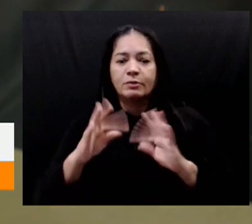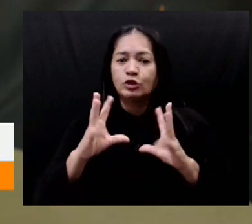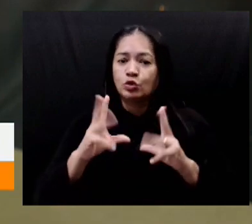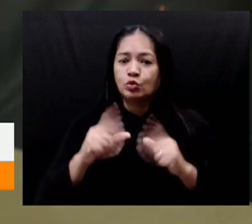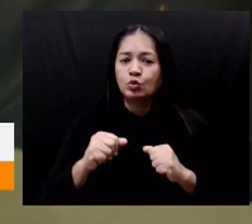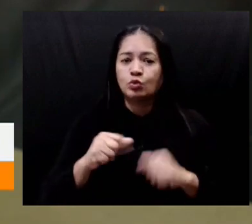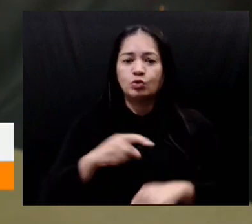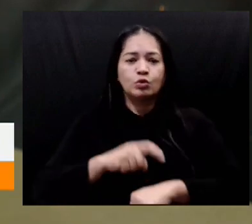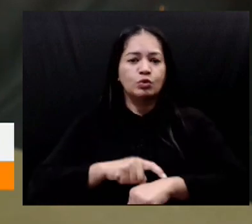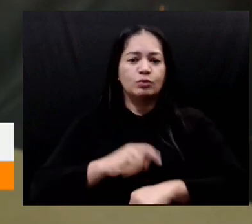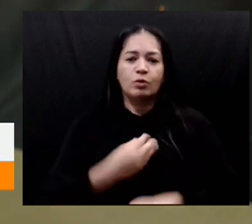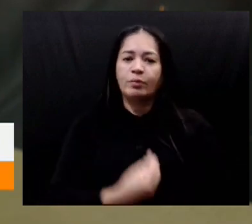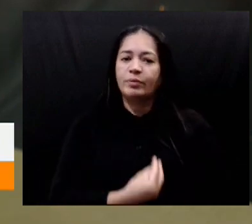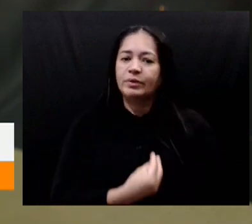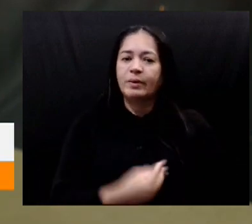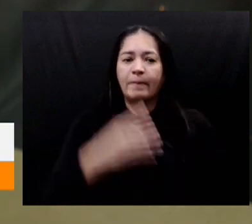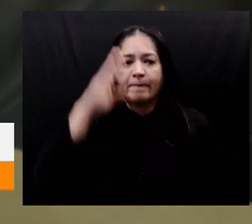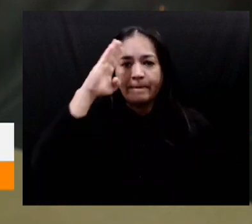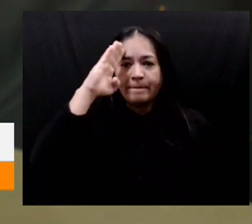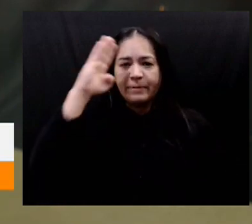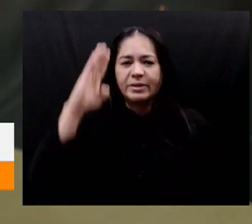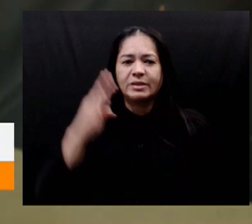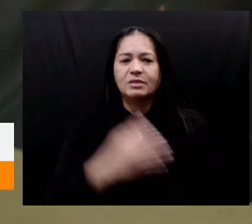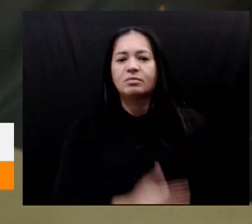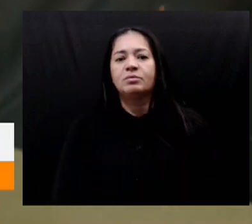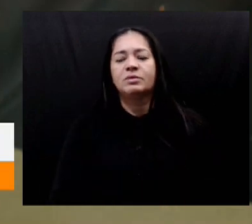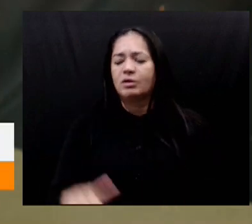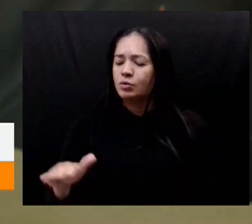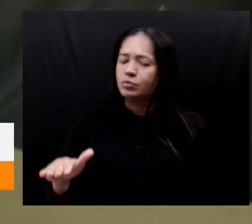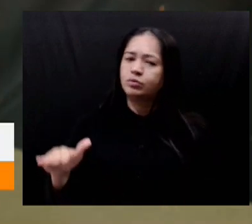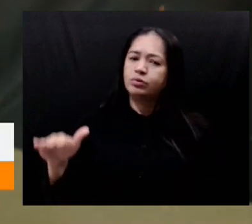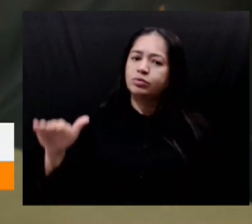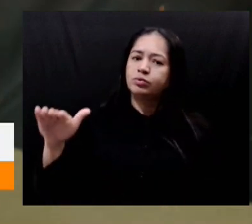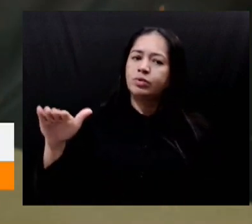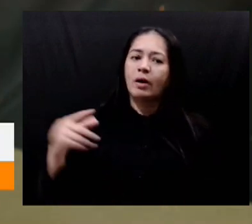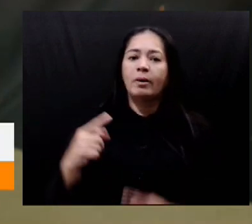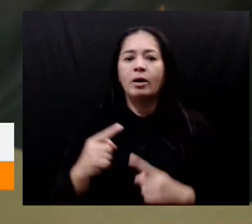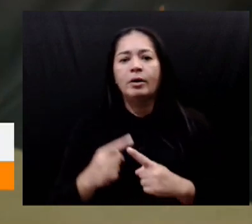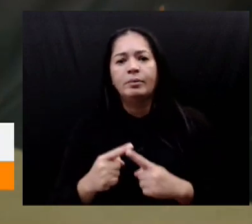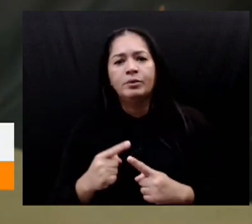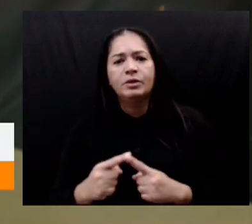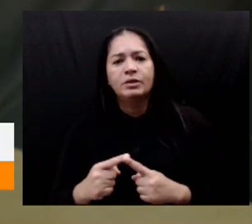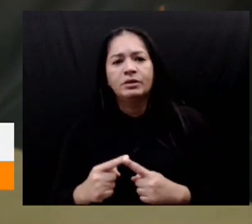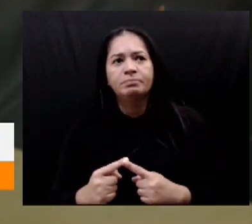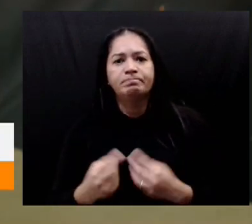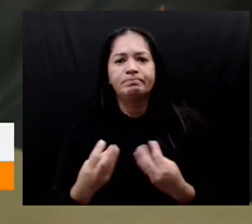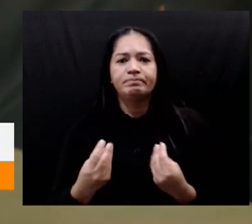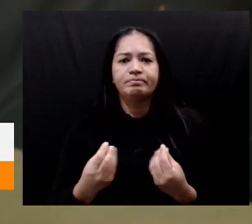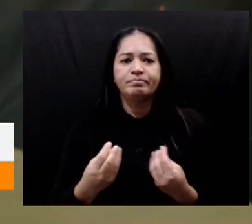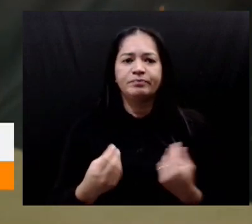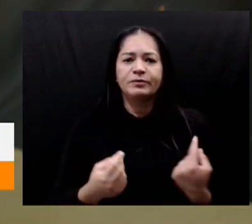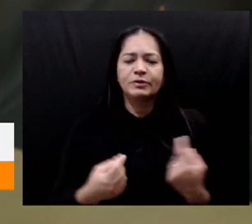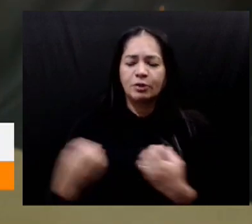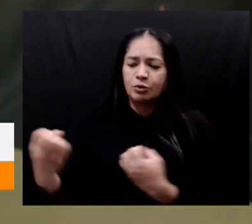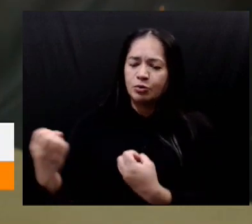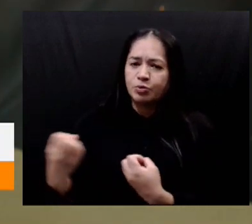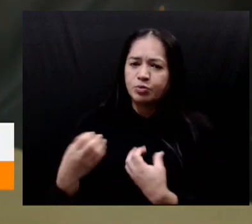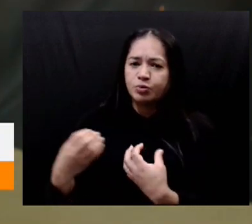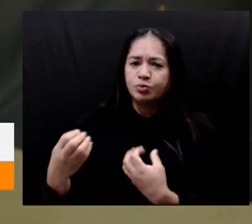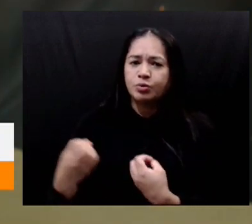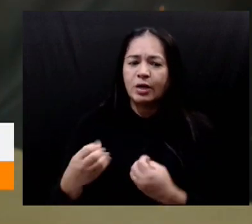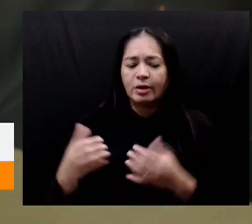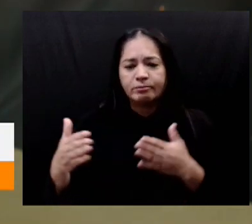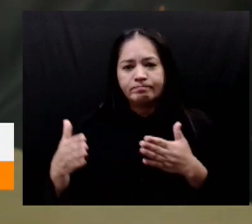né, principalmente lá desde criança, porque é algo, gente, que nos ensina a caminhar.